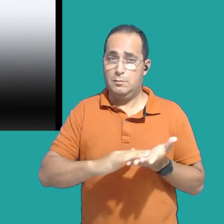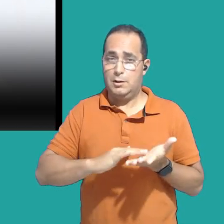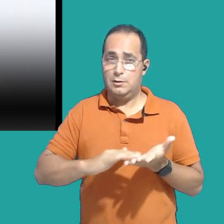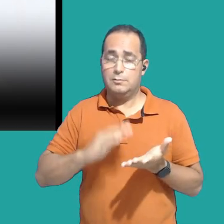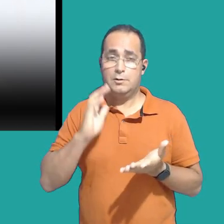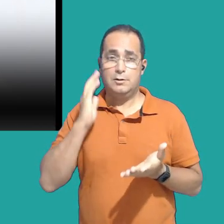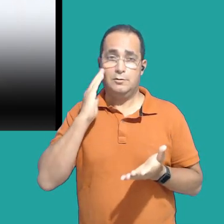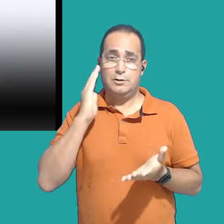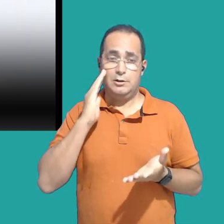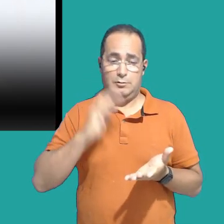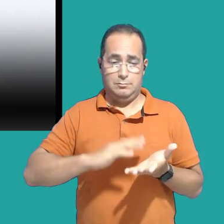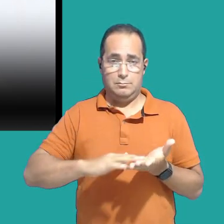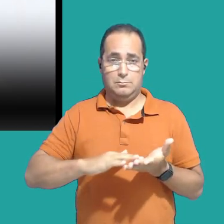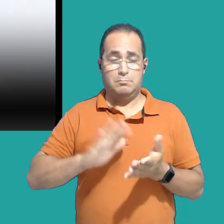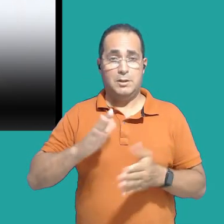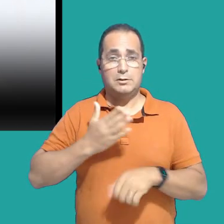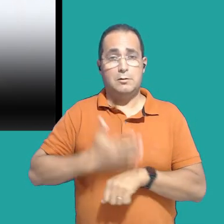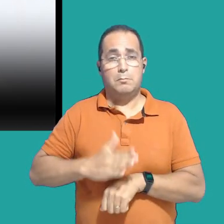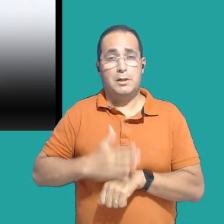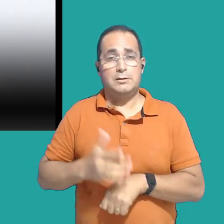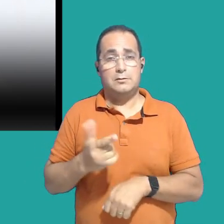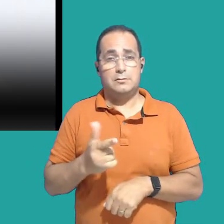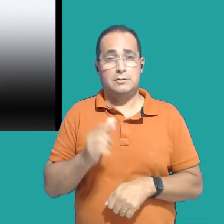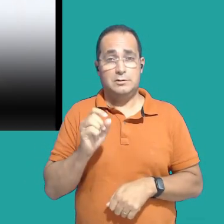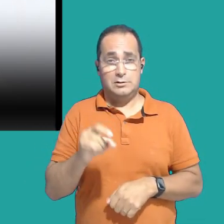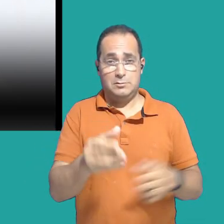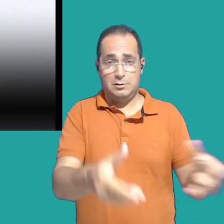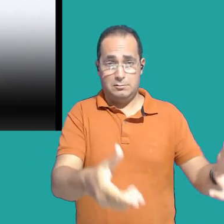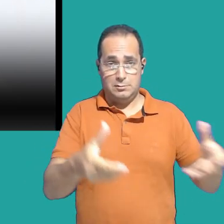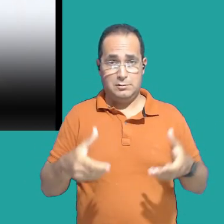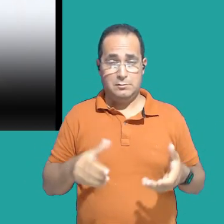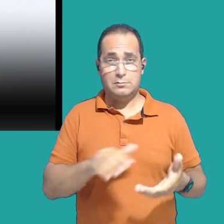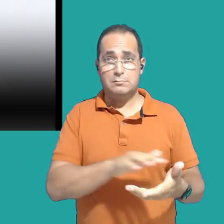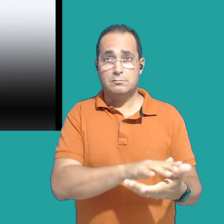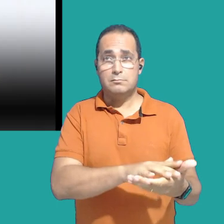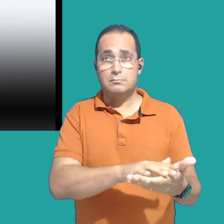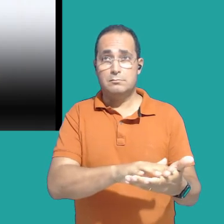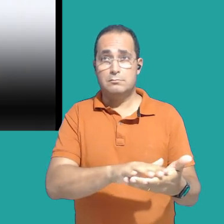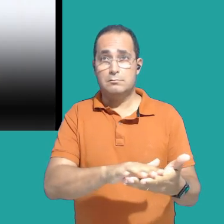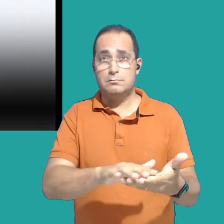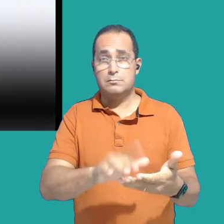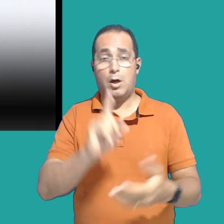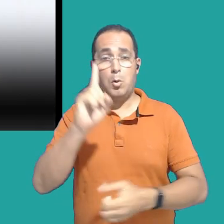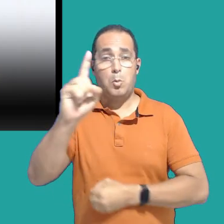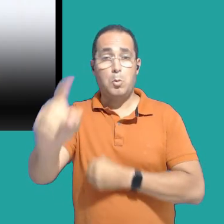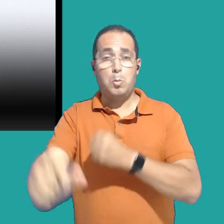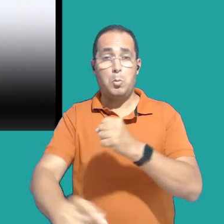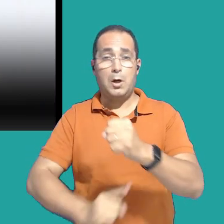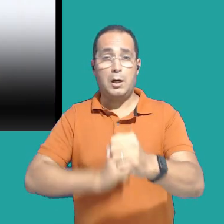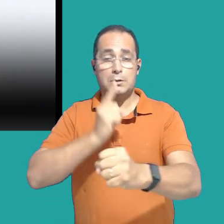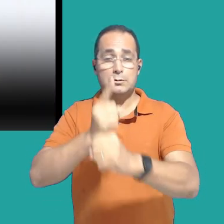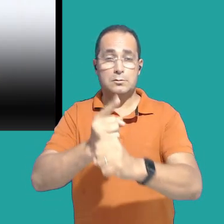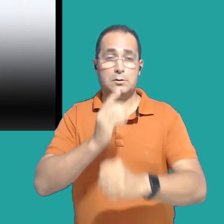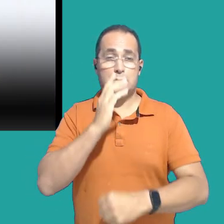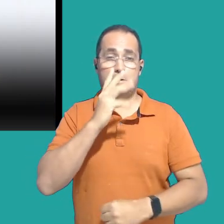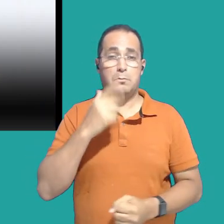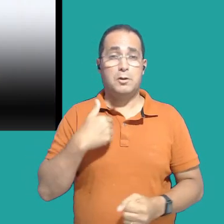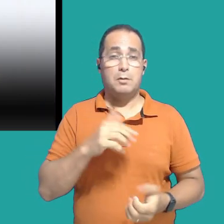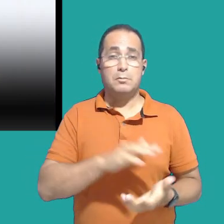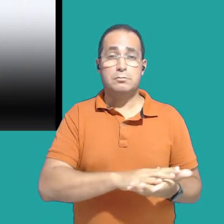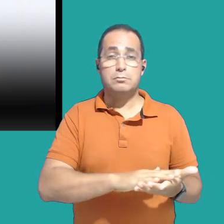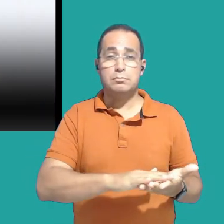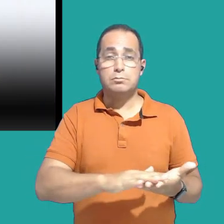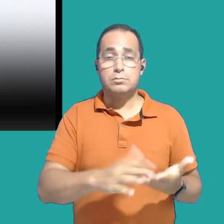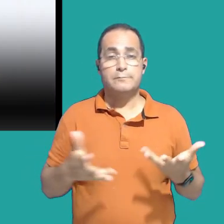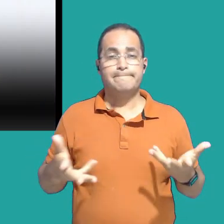eu conheço o braille, eu sei ler, mas eu não tenho prática. Portanto, se me der um livro em braille, eu vou ler, mas vou passar um ano,